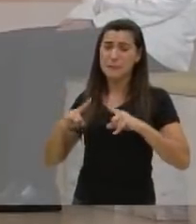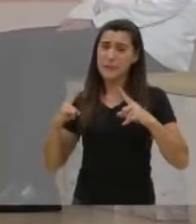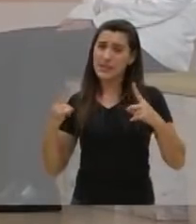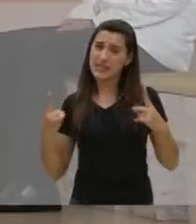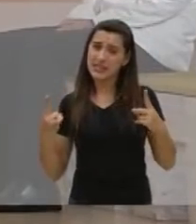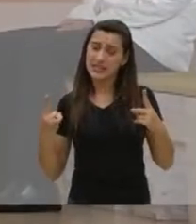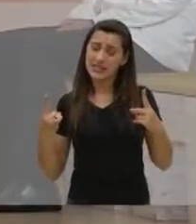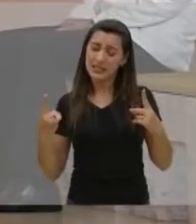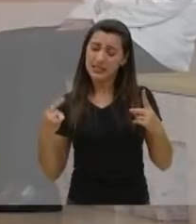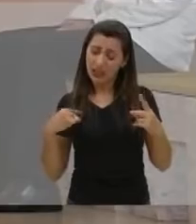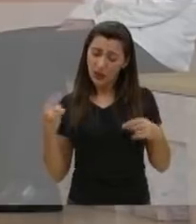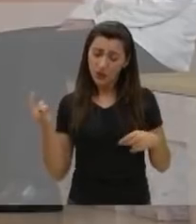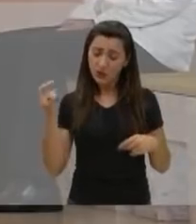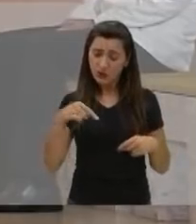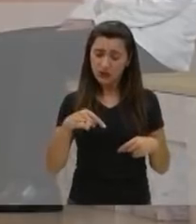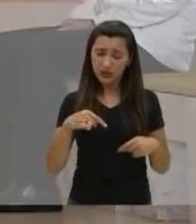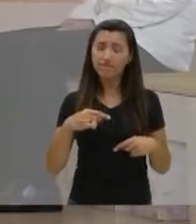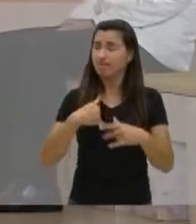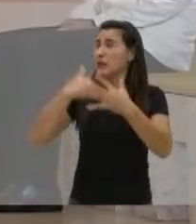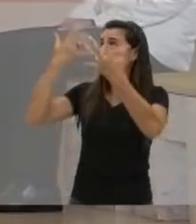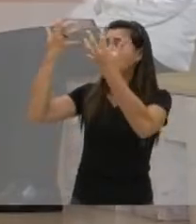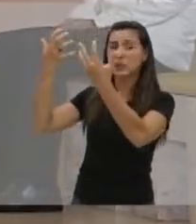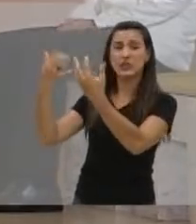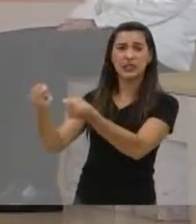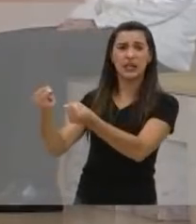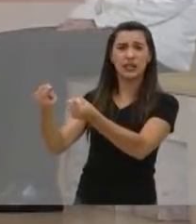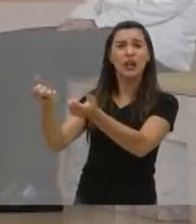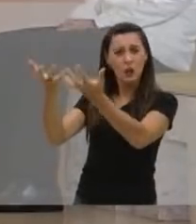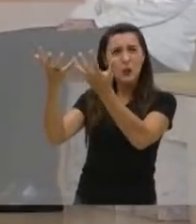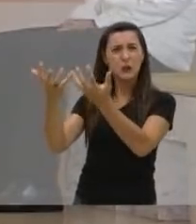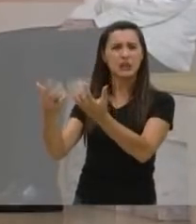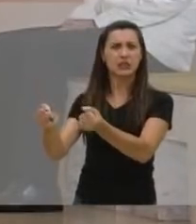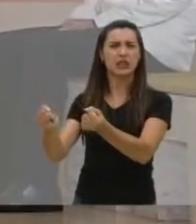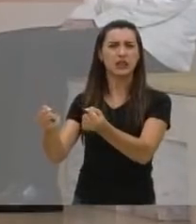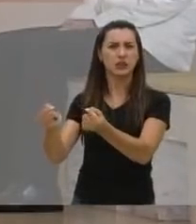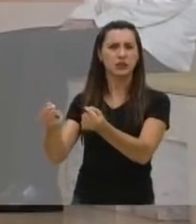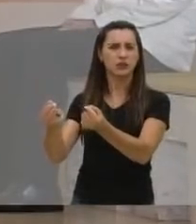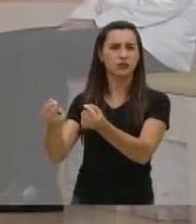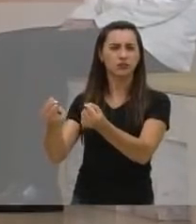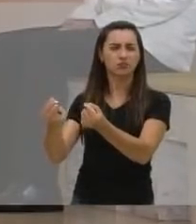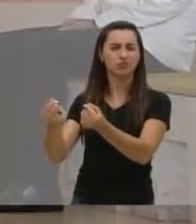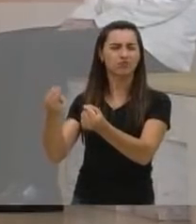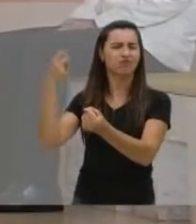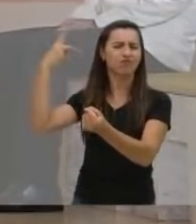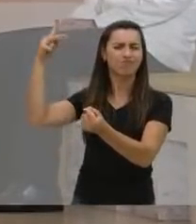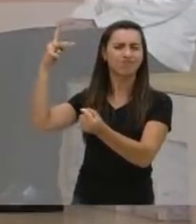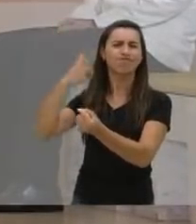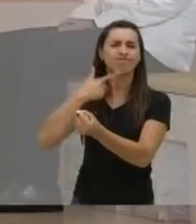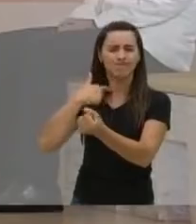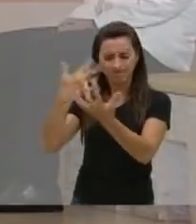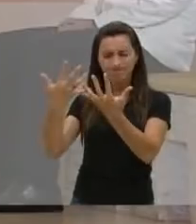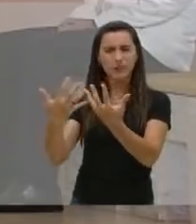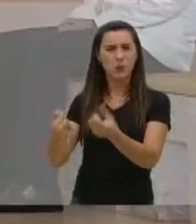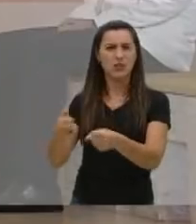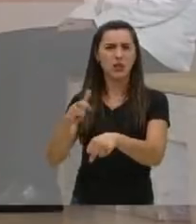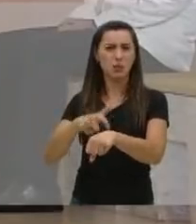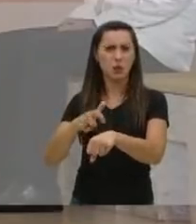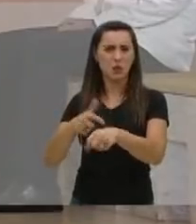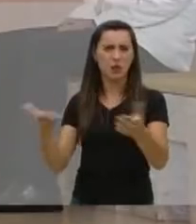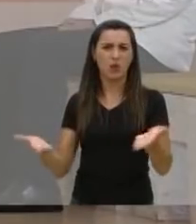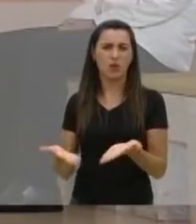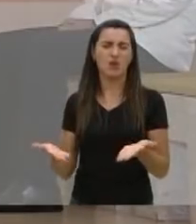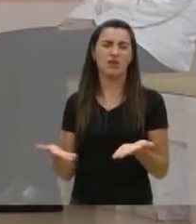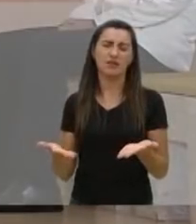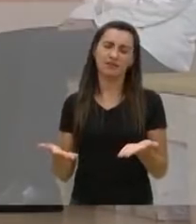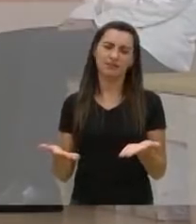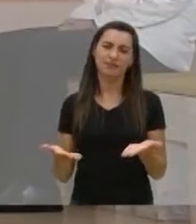Então eu aceito. Eu aceito esta hora. Eu aceito esta hora.